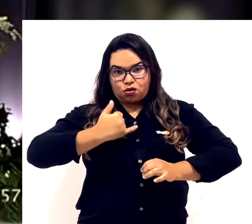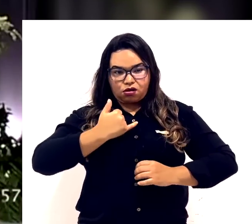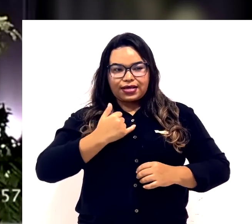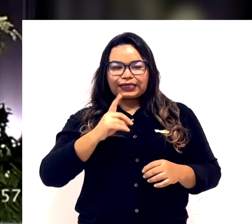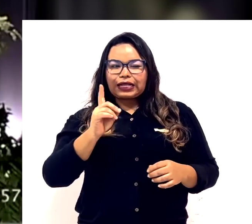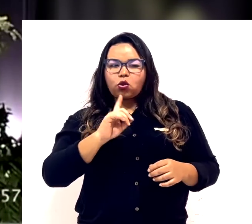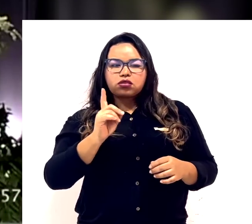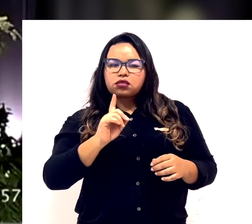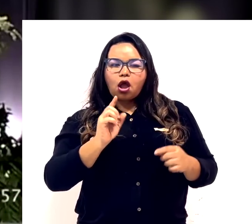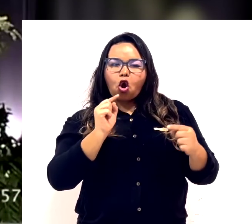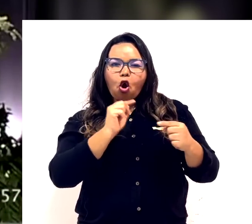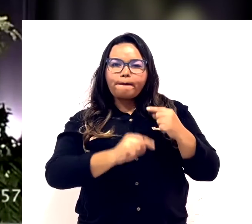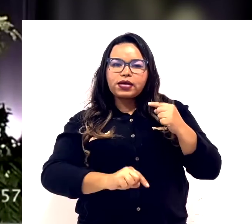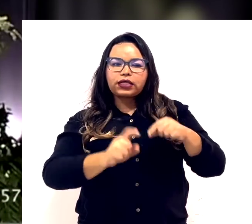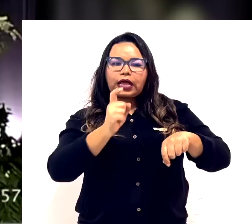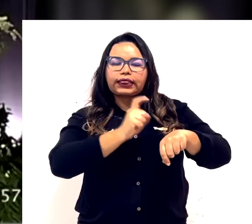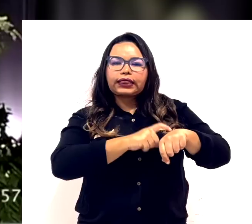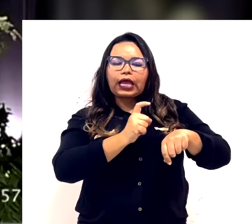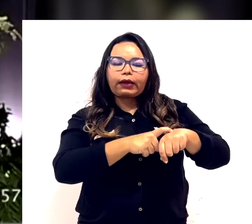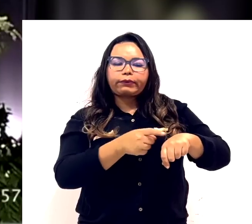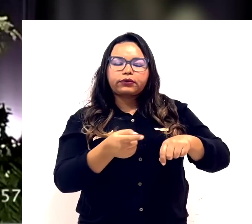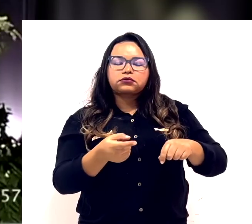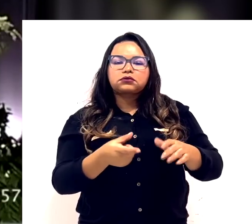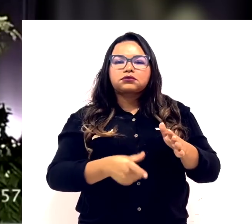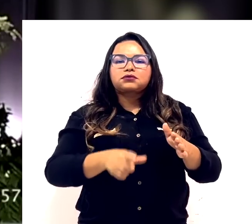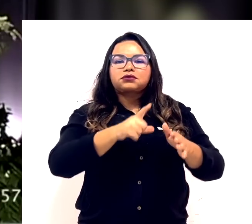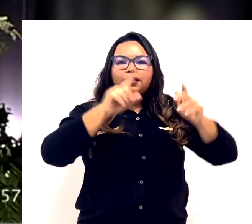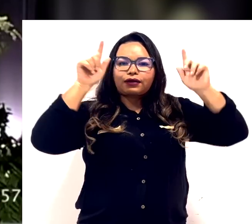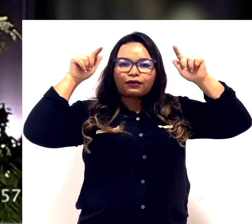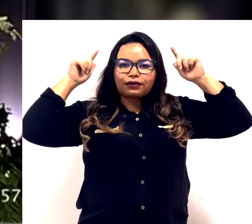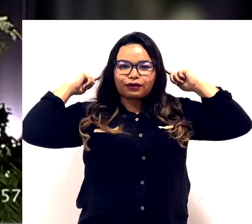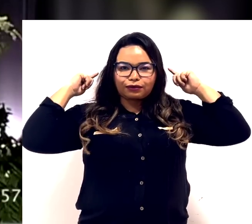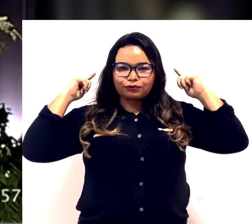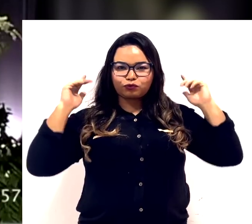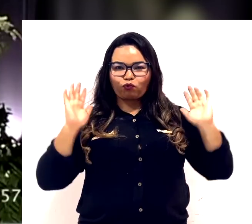em algum momento do futuro de uma tribo da Palestina.